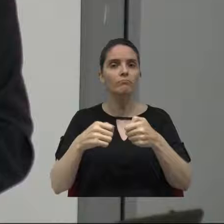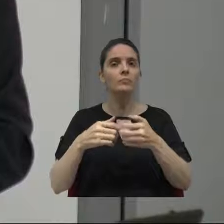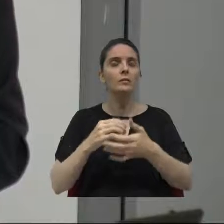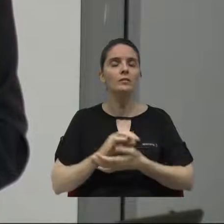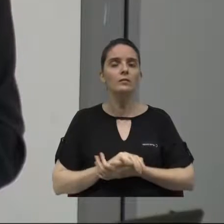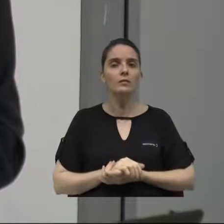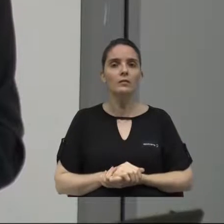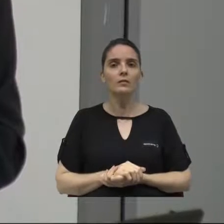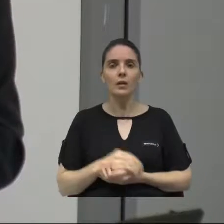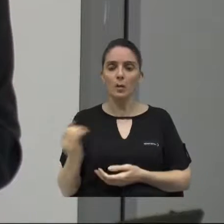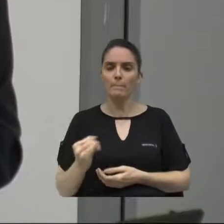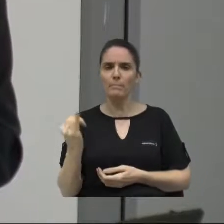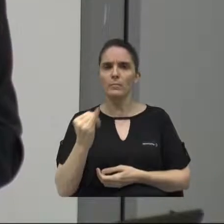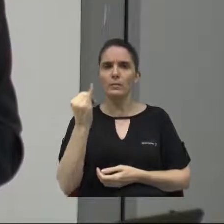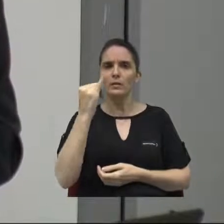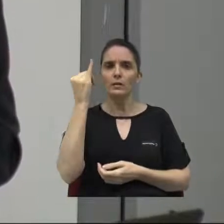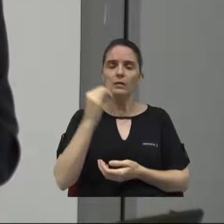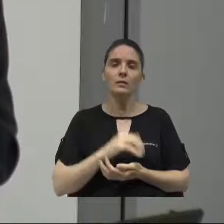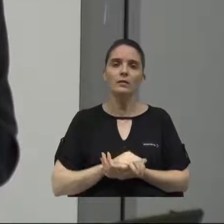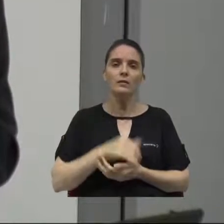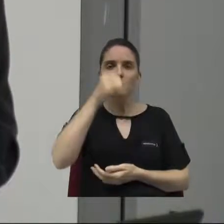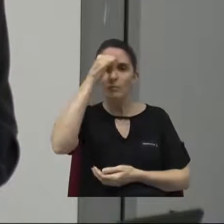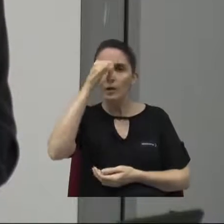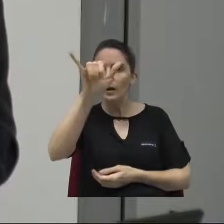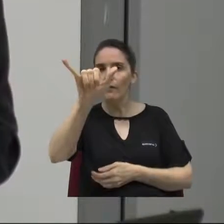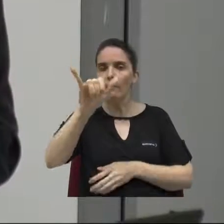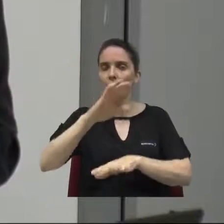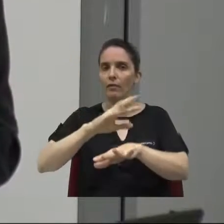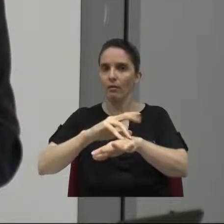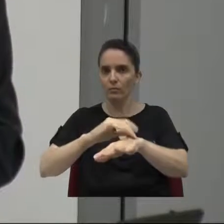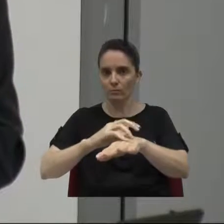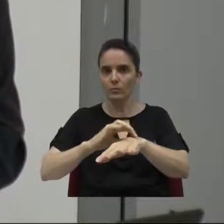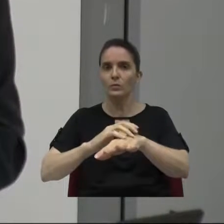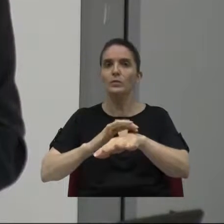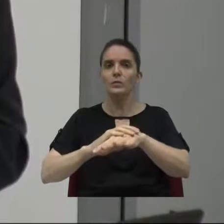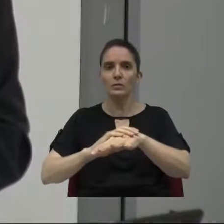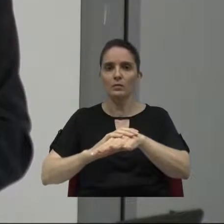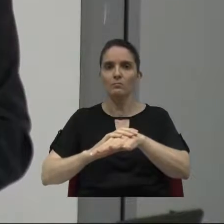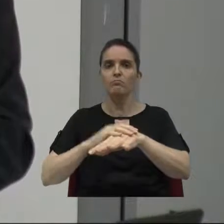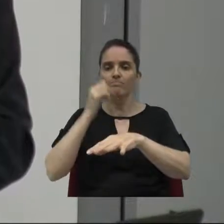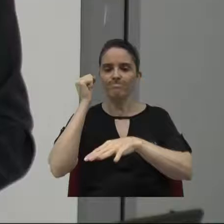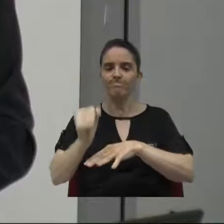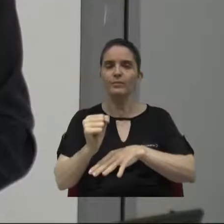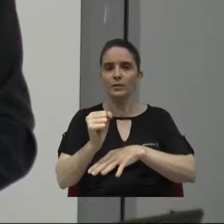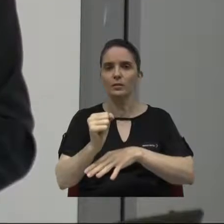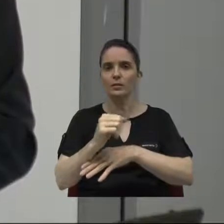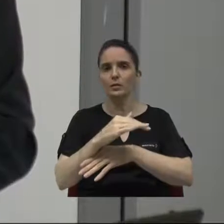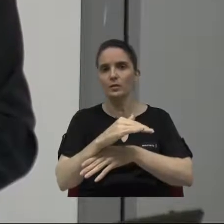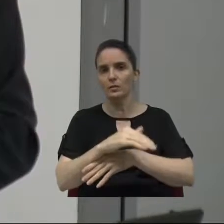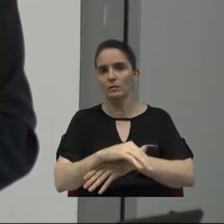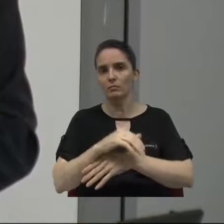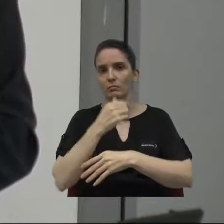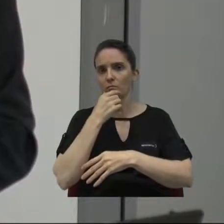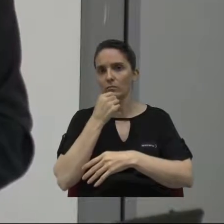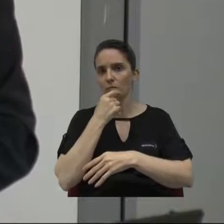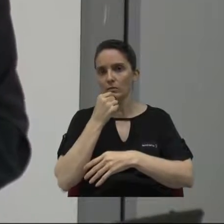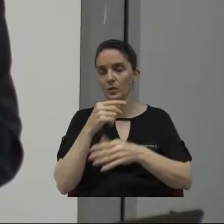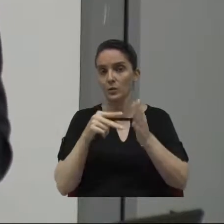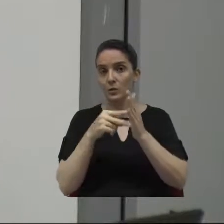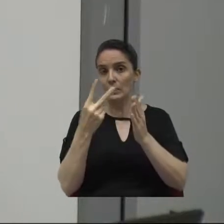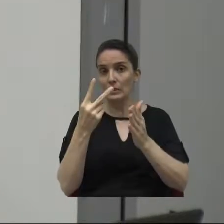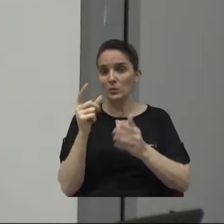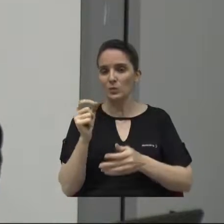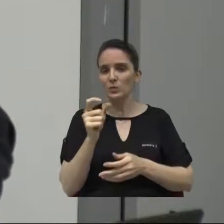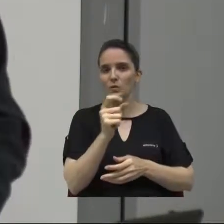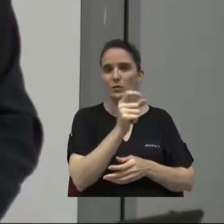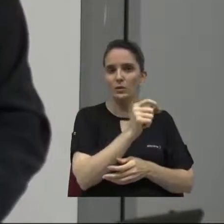né, muito importantes, para a prevenção dessa doença que mais mata o homem. É o segundo câncer no Brasil que mais mata o